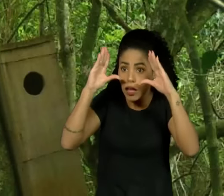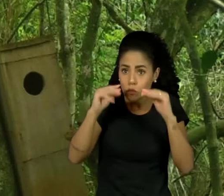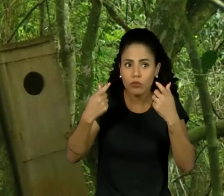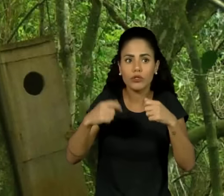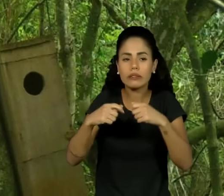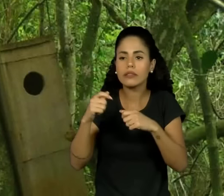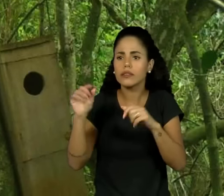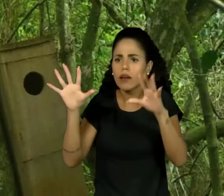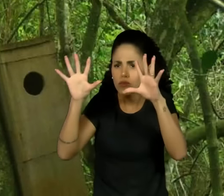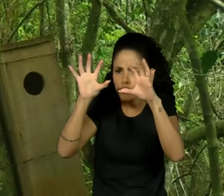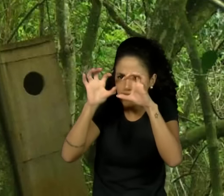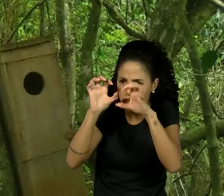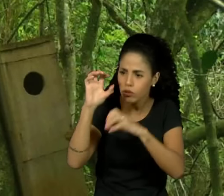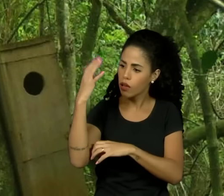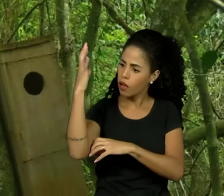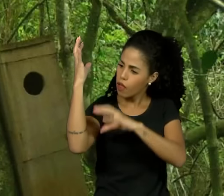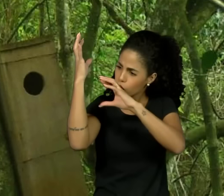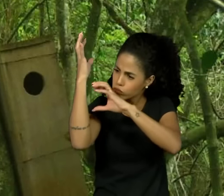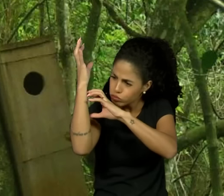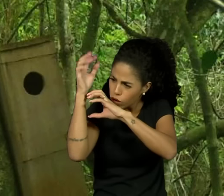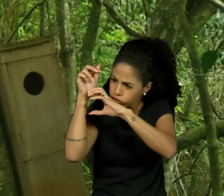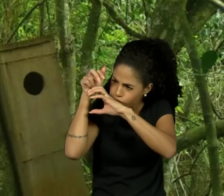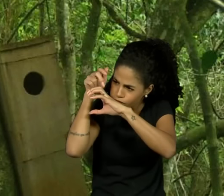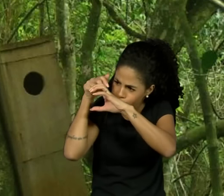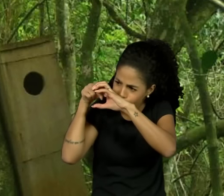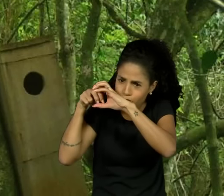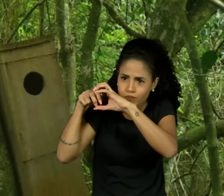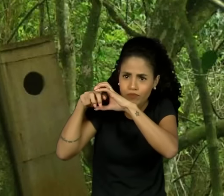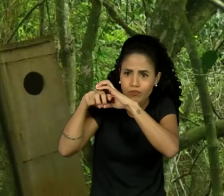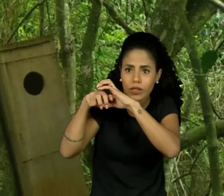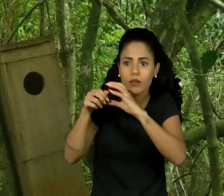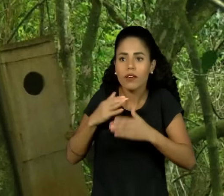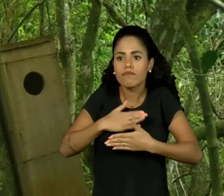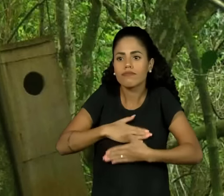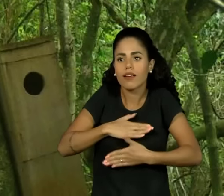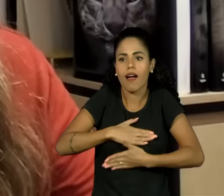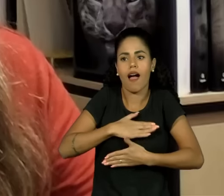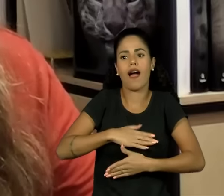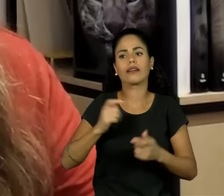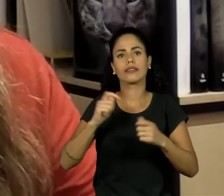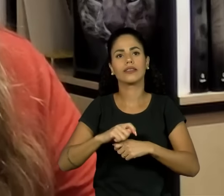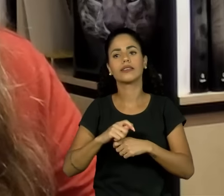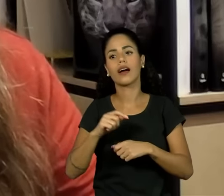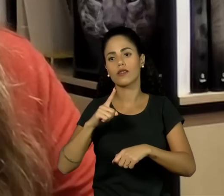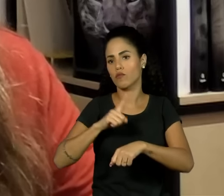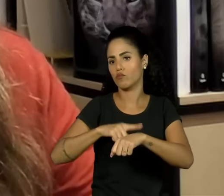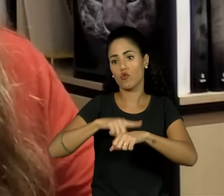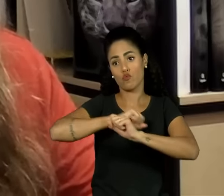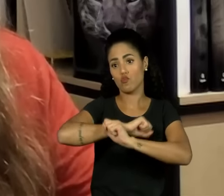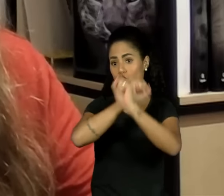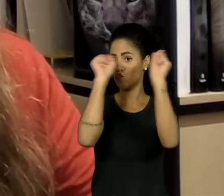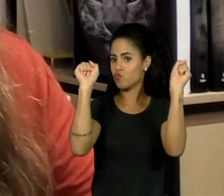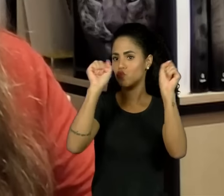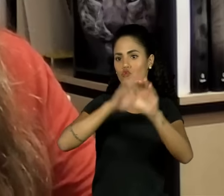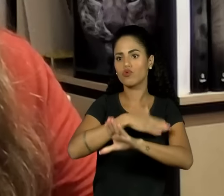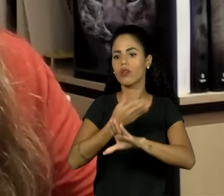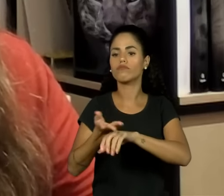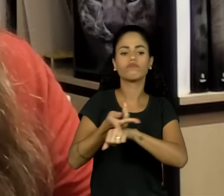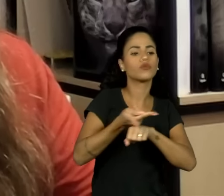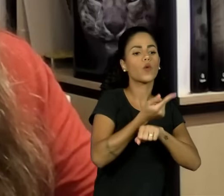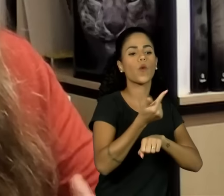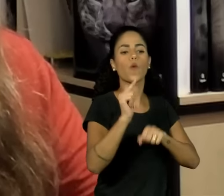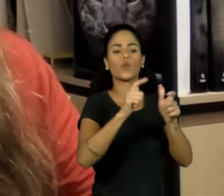dos predadores. E também para a questão do conforto térmico, né? Tanto que durante o dia mesmo eles também procuram esses